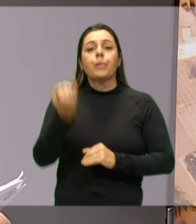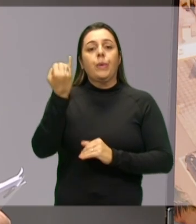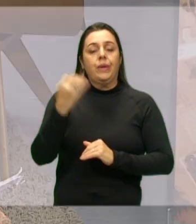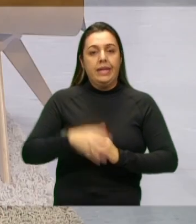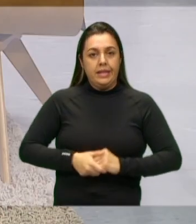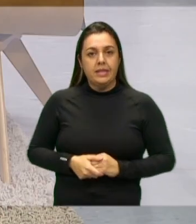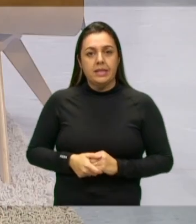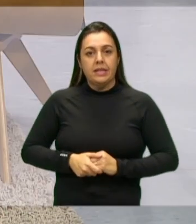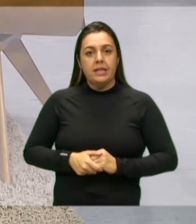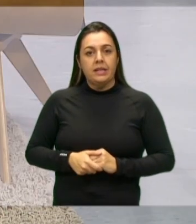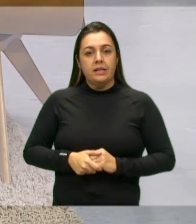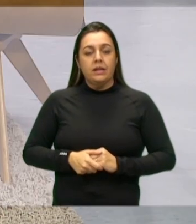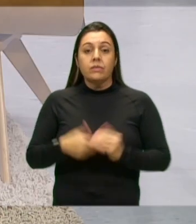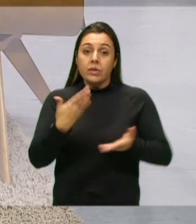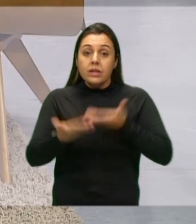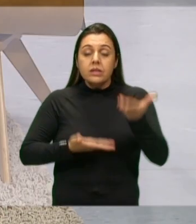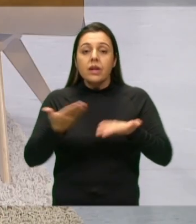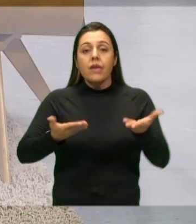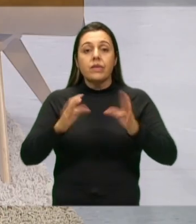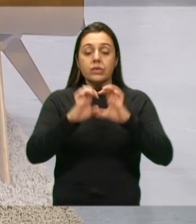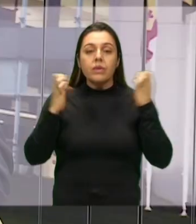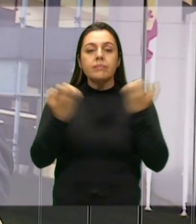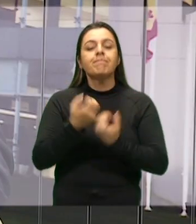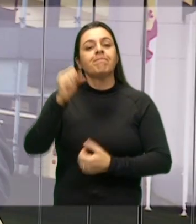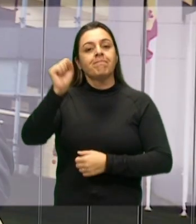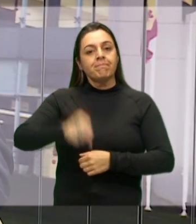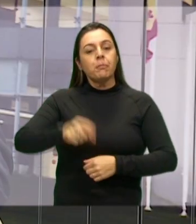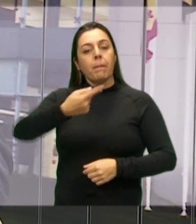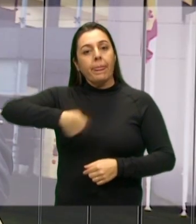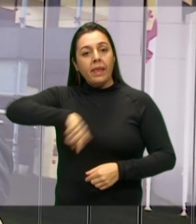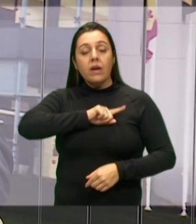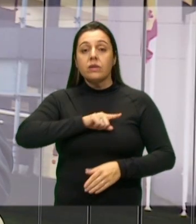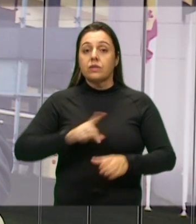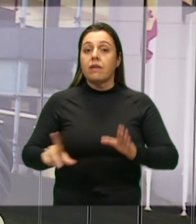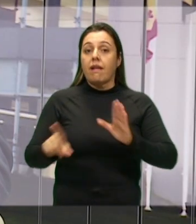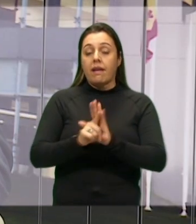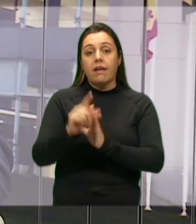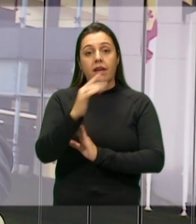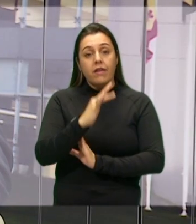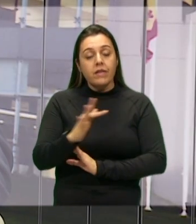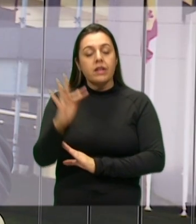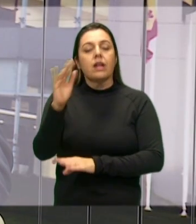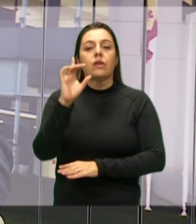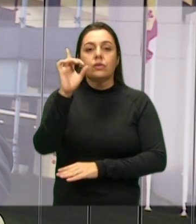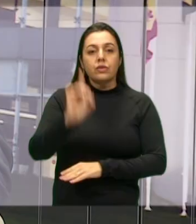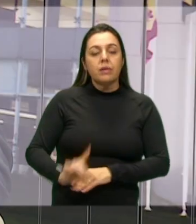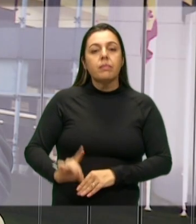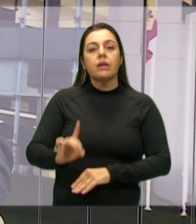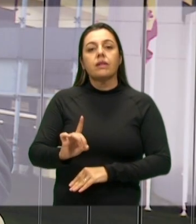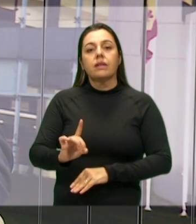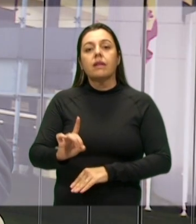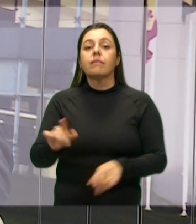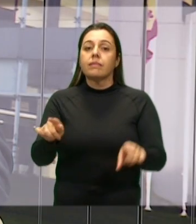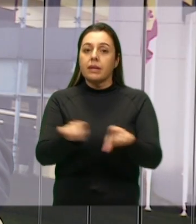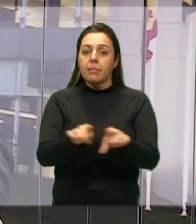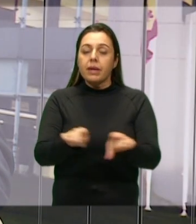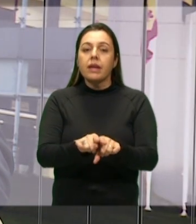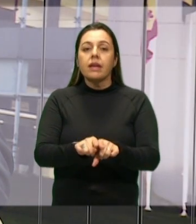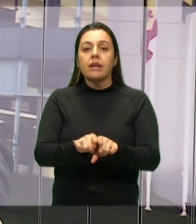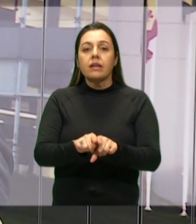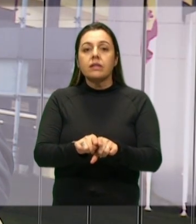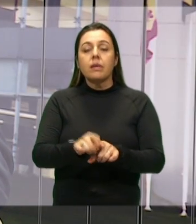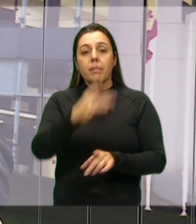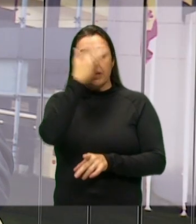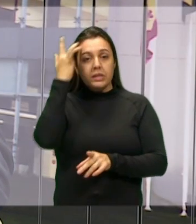importância desse serviço nos eventos? Sim. A nossa Constituição ela fala sobre o direito, né, das pessoas e, sem dúvida, também